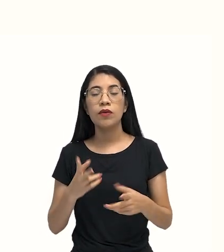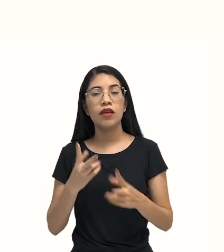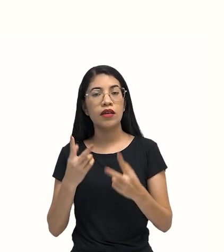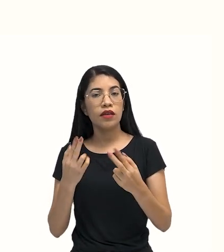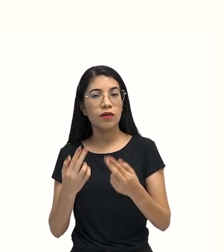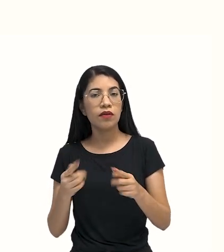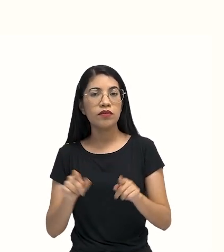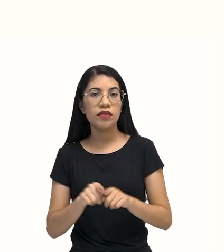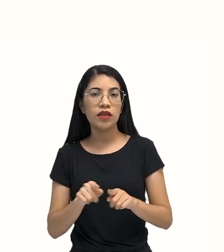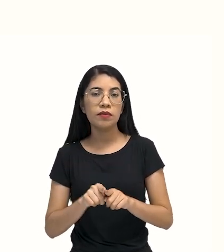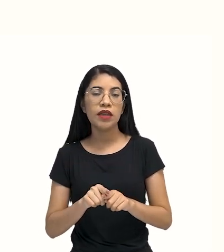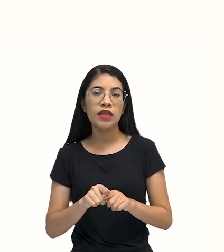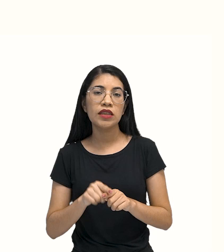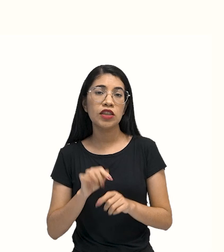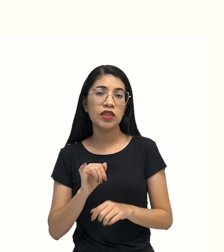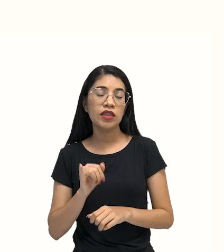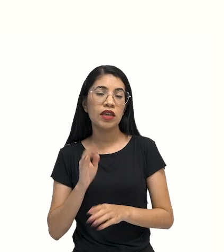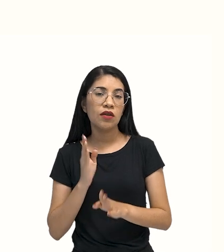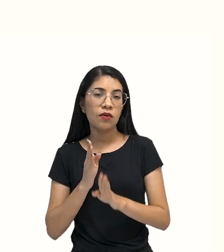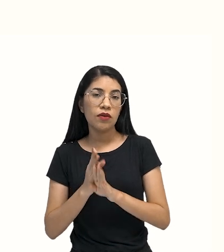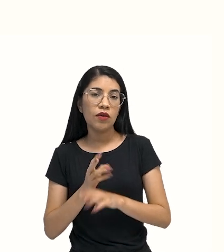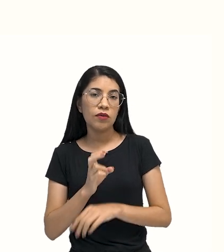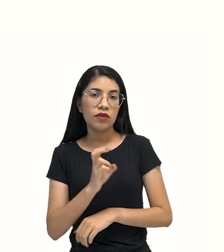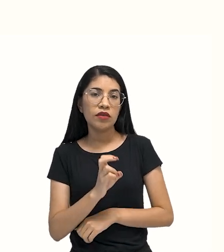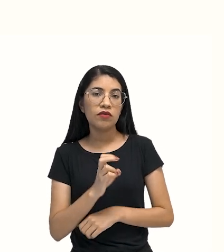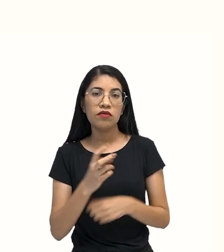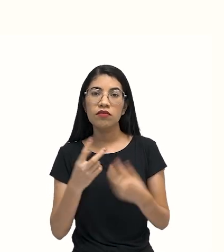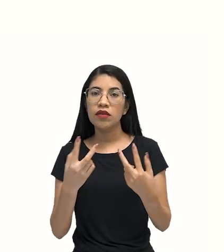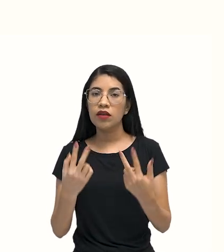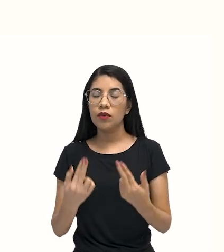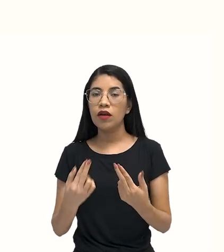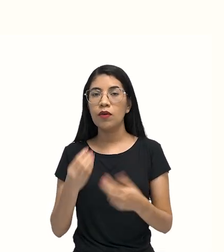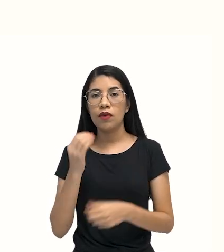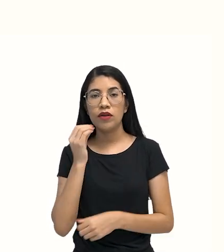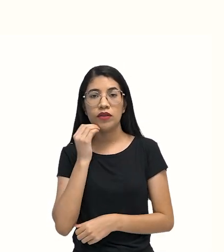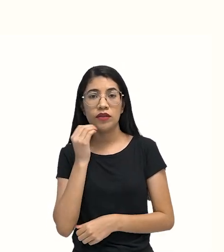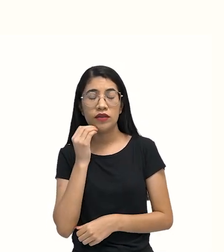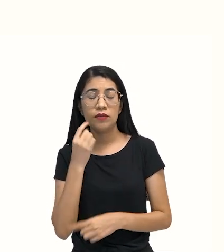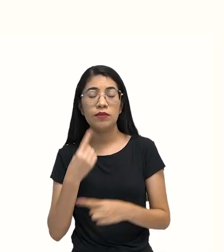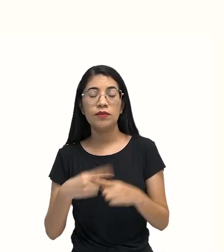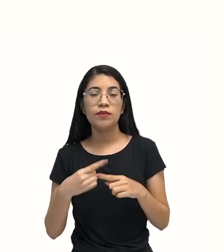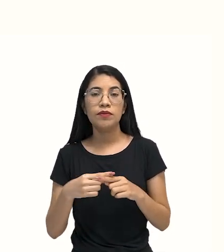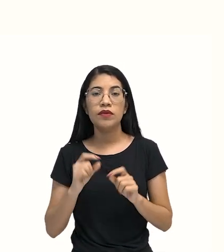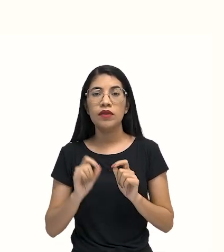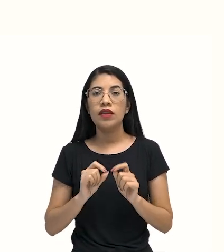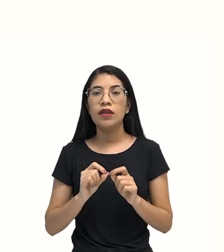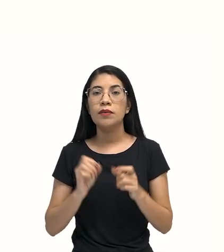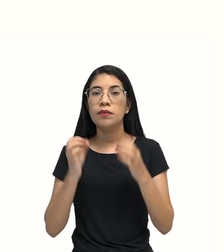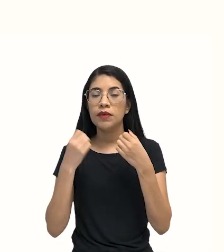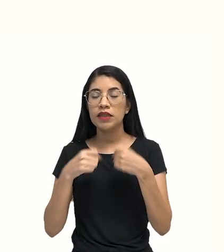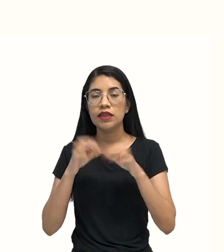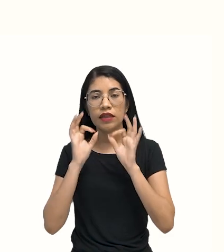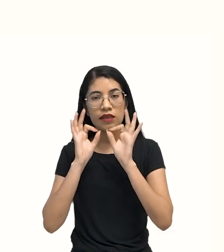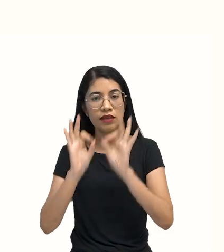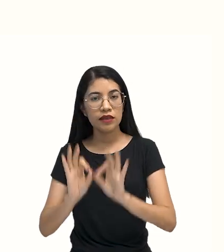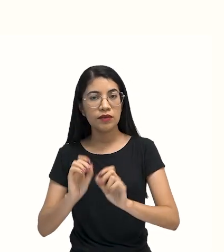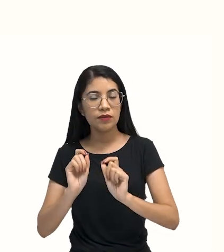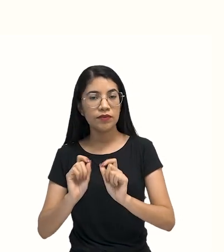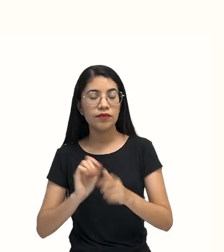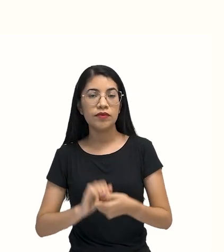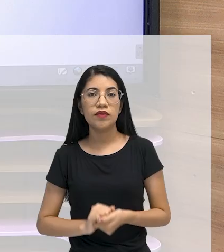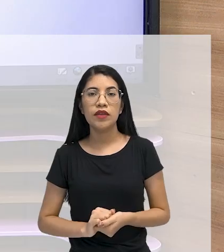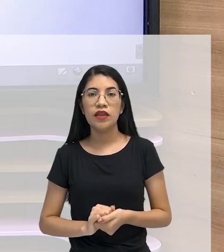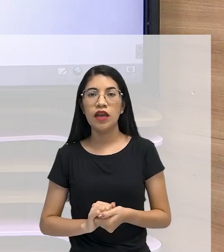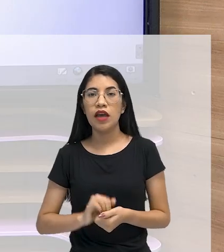exatamente a mesma de sair o número 5, tá? Porque aqui cabe uma observação. A gente